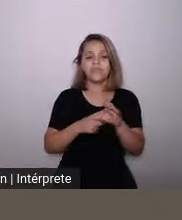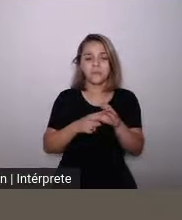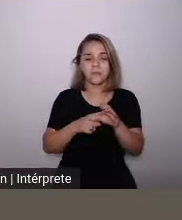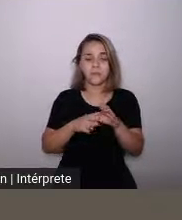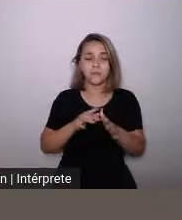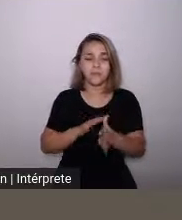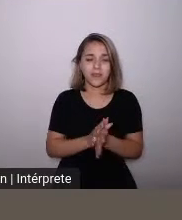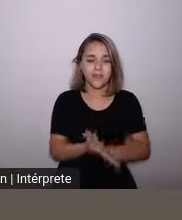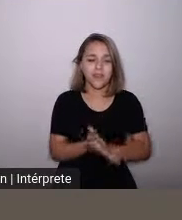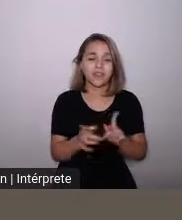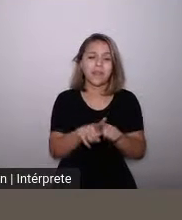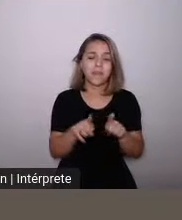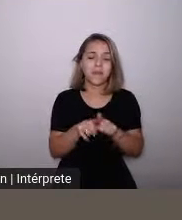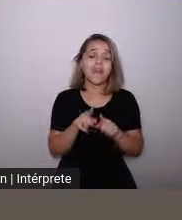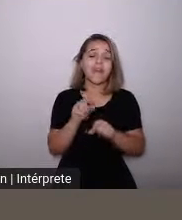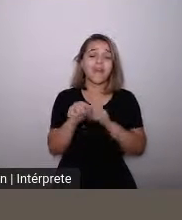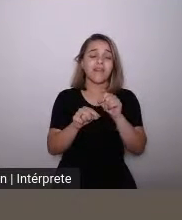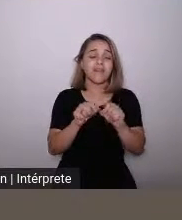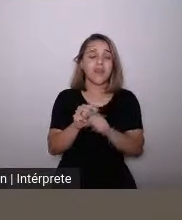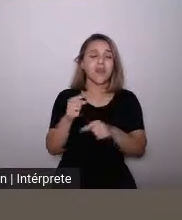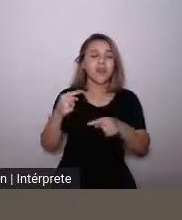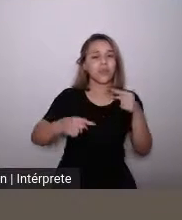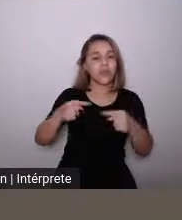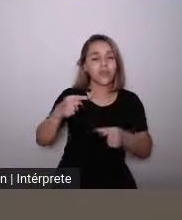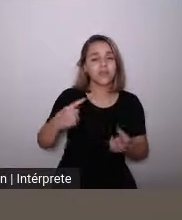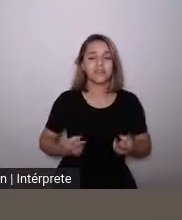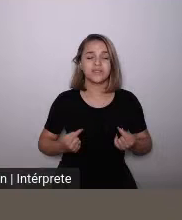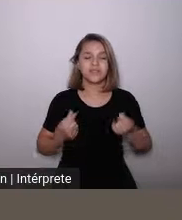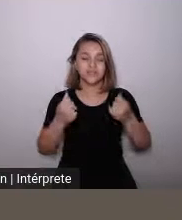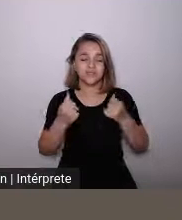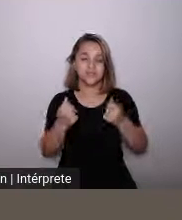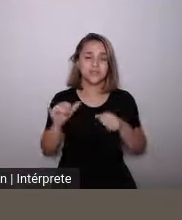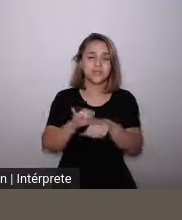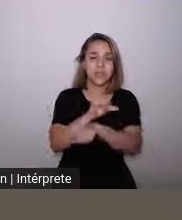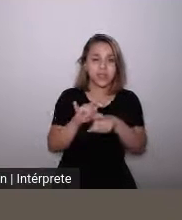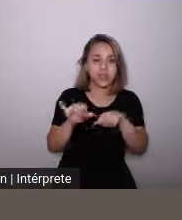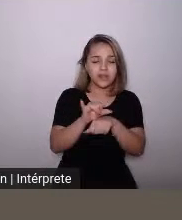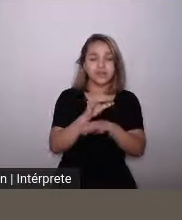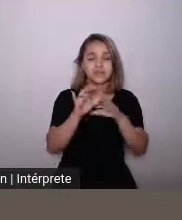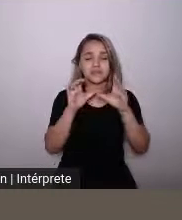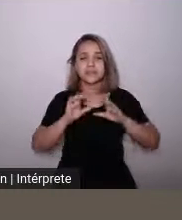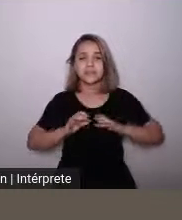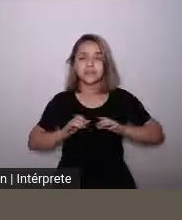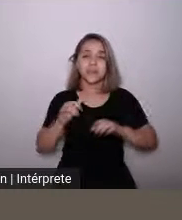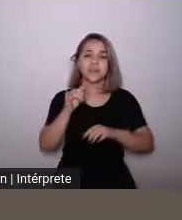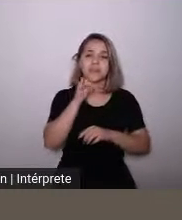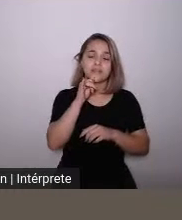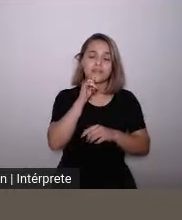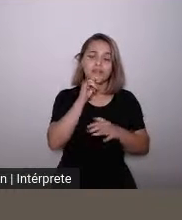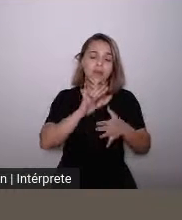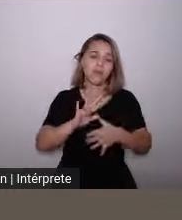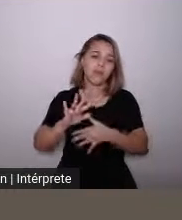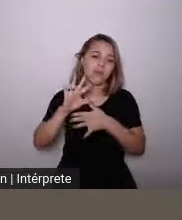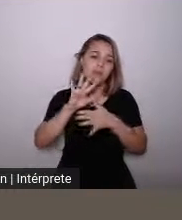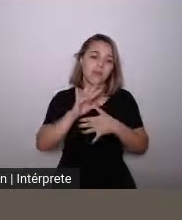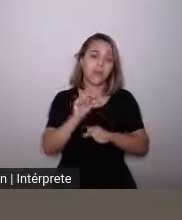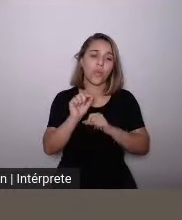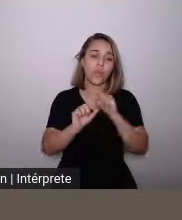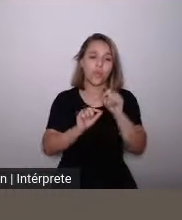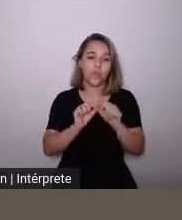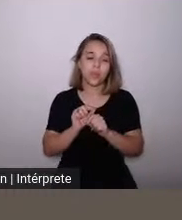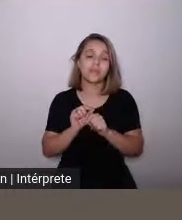econômicas, políticas, em busca de alternativas civilizacionais, que no caso da América Latina se traduz na busca e permanência